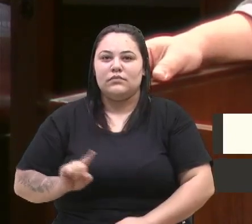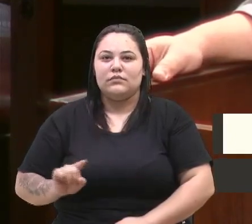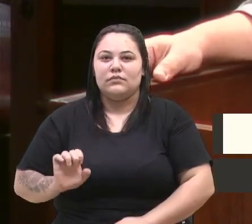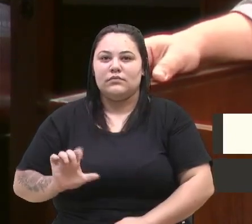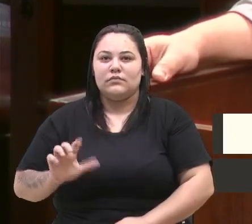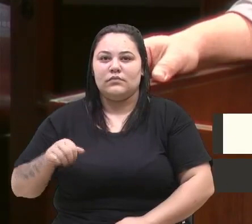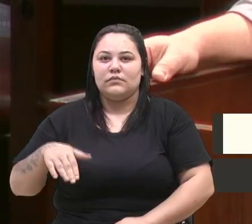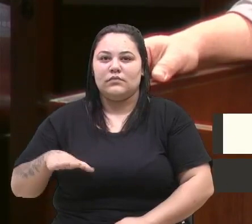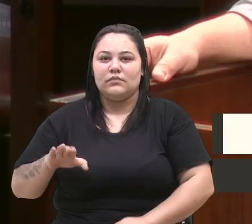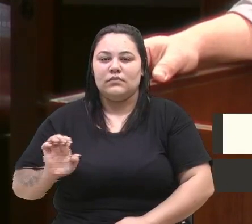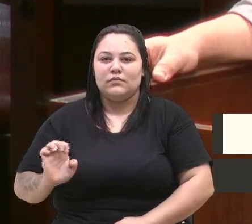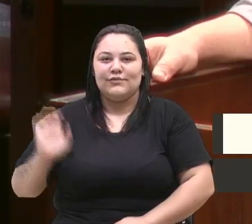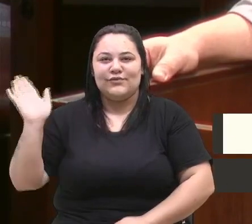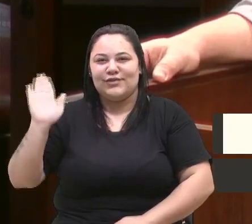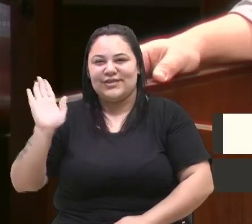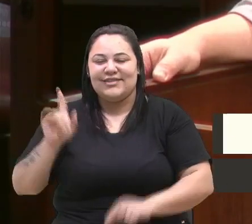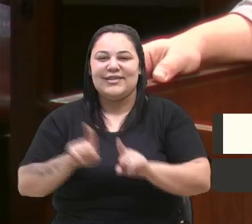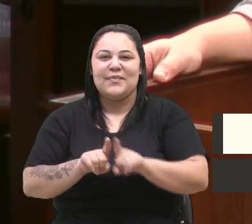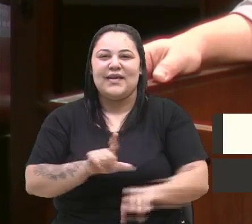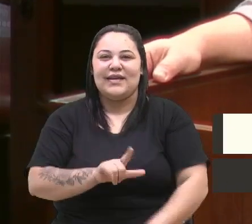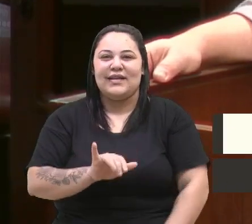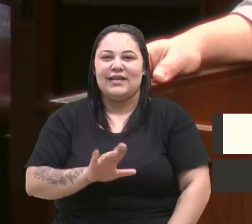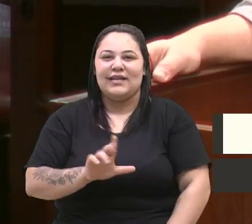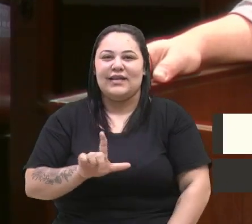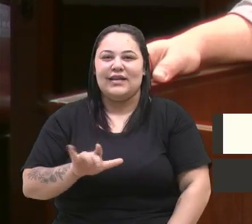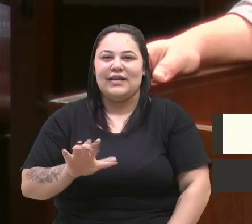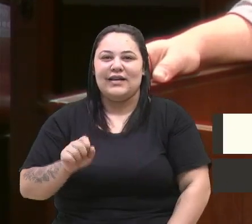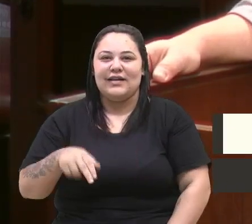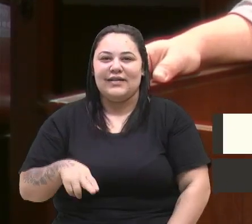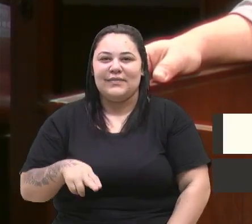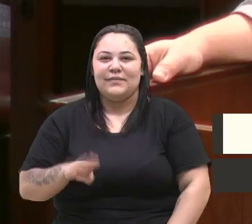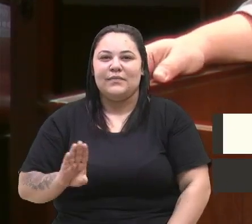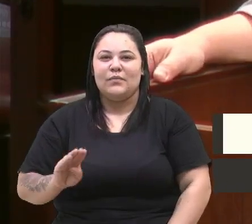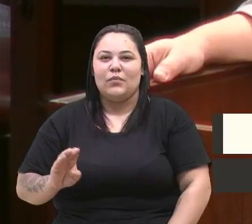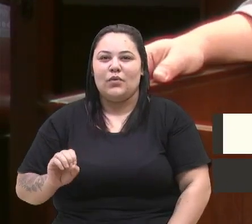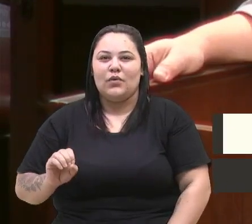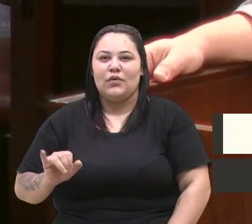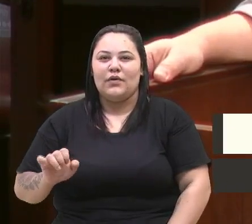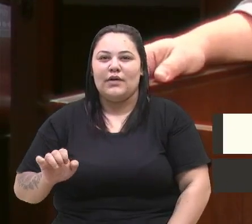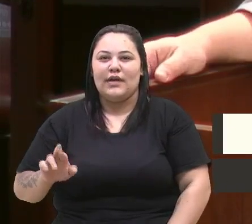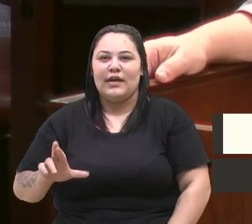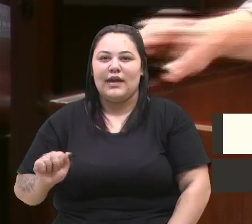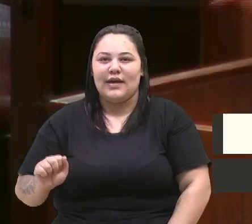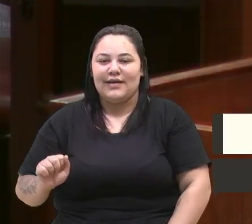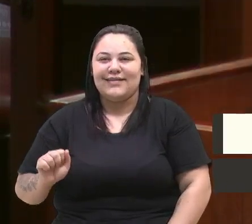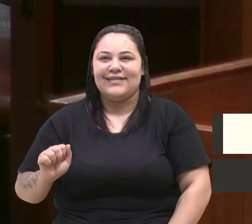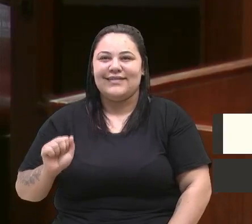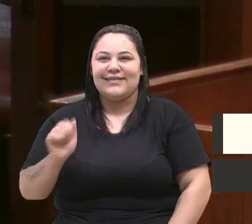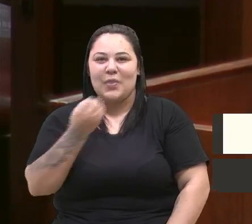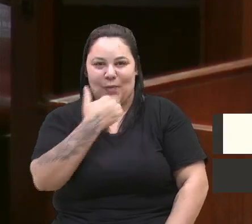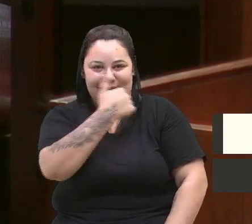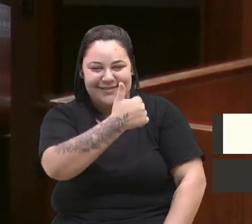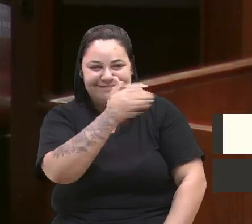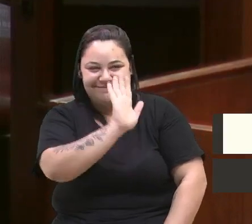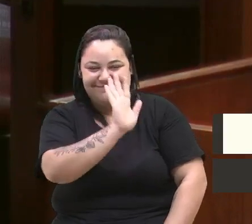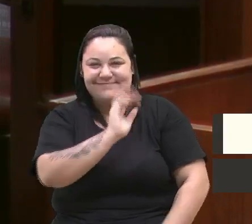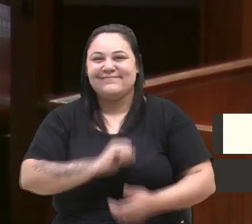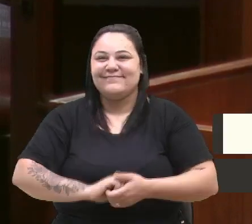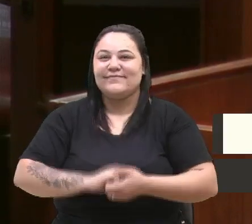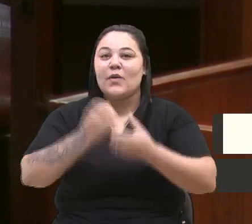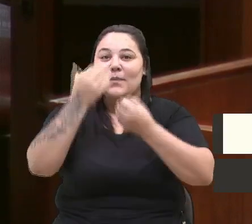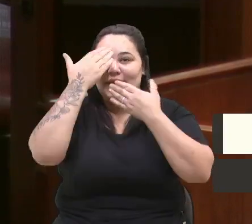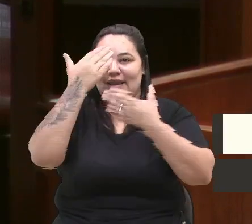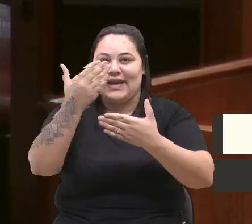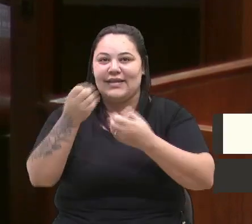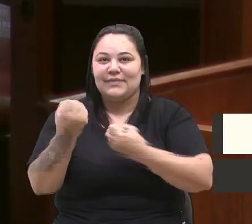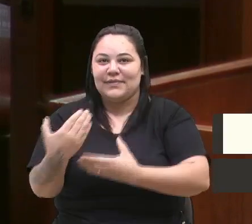lá. E também para Lilian Zanardi Boeira, que está aqui nos acompanhando. Tudo bem, gente? Obrigado. Bem-vindos